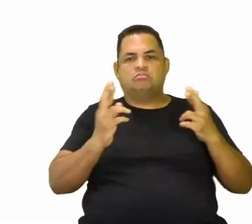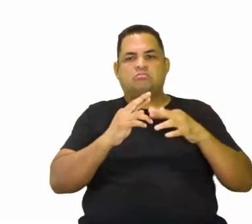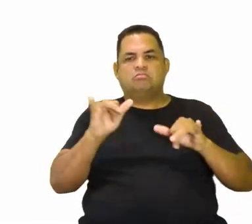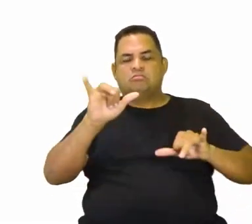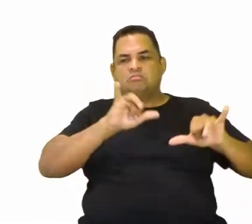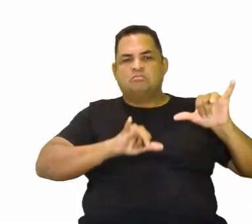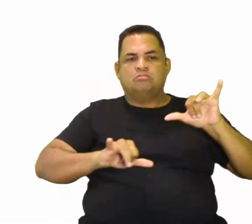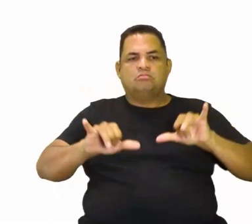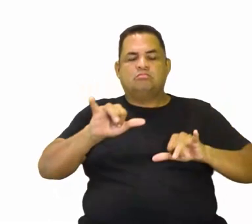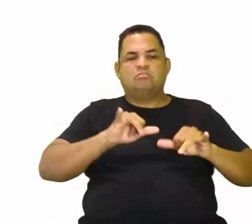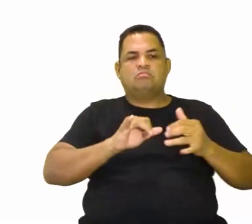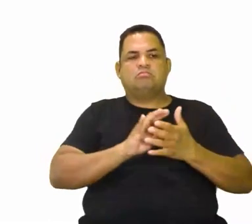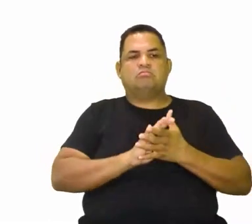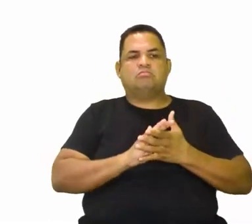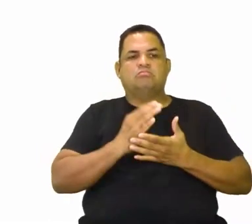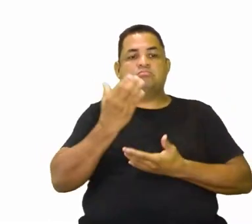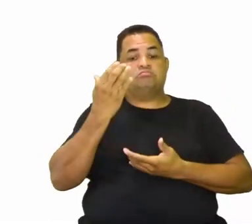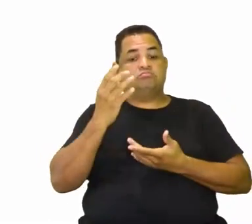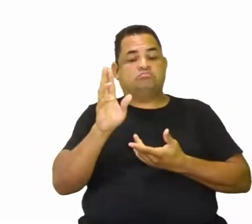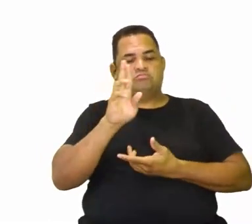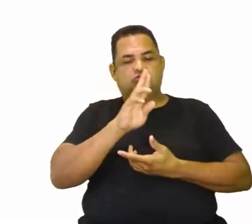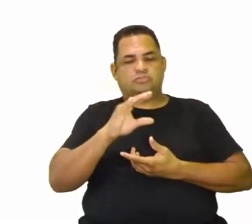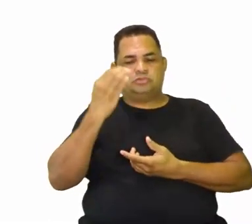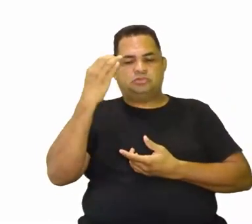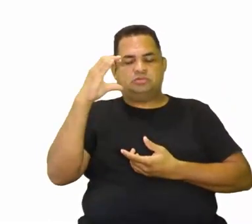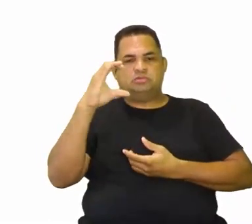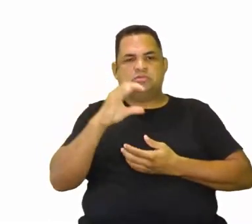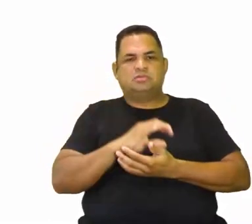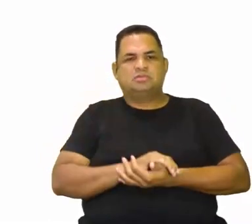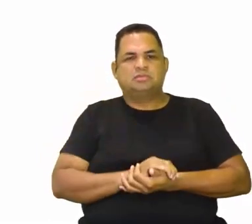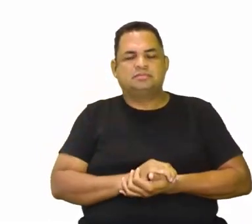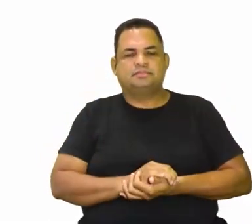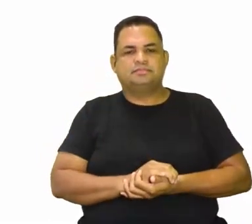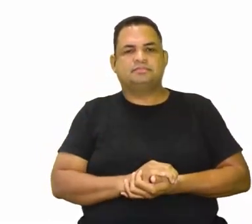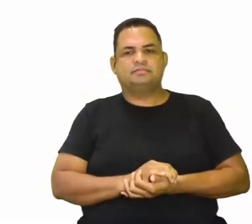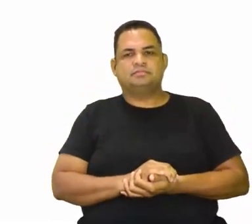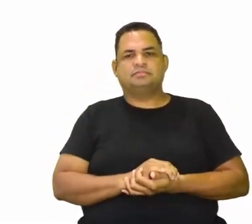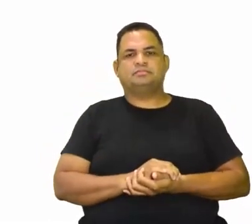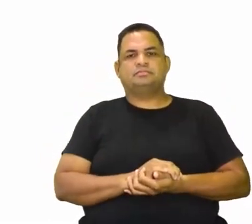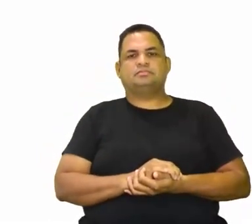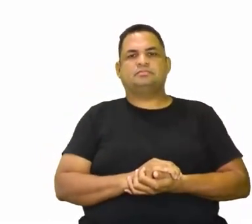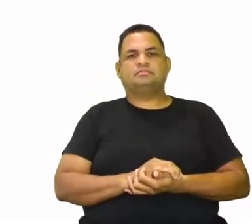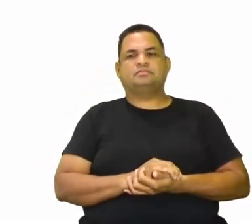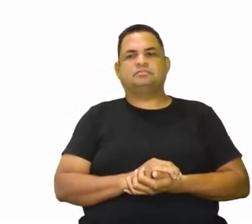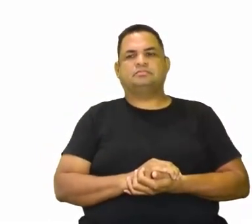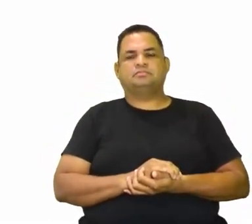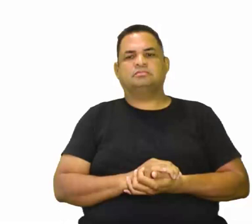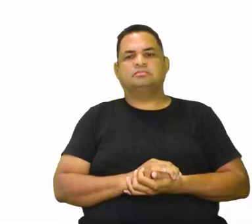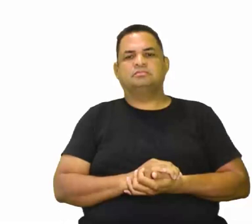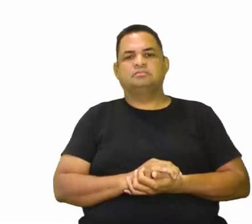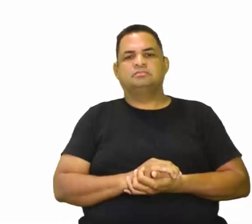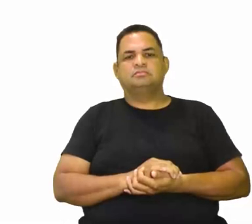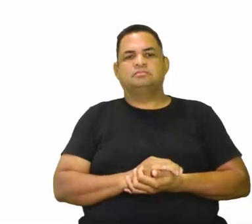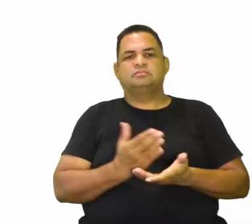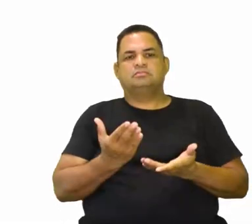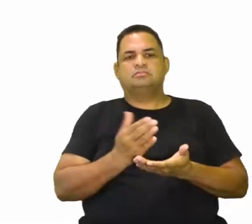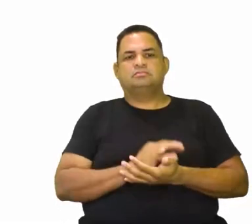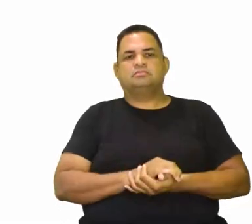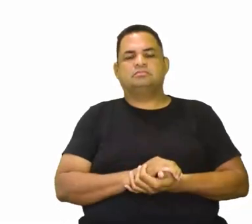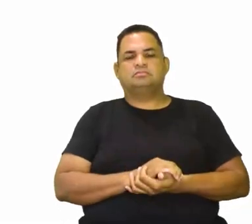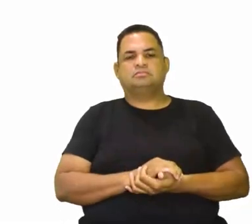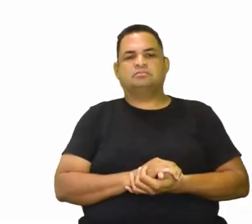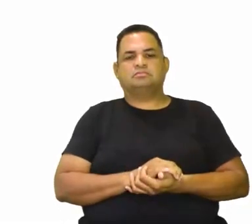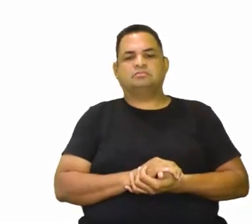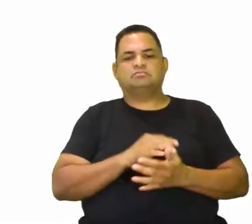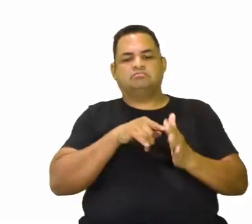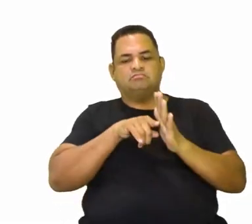químicas. Isso, ó, cientificamente, não é eu e nem o professor Almeida que está dizendo, não. Isso aí já foi... Estudos científicos, né, que